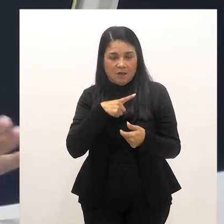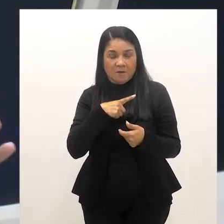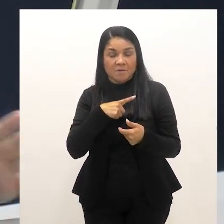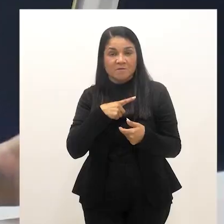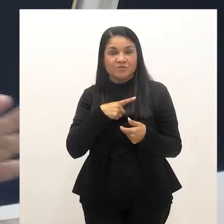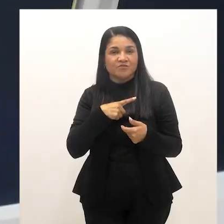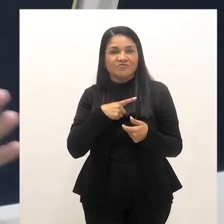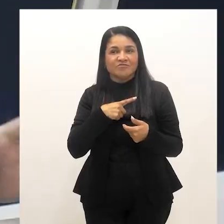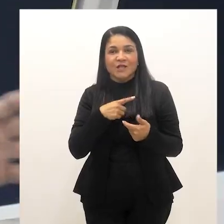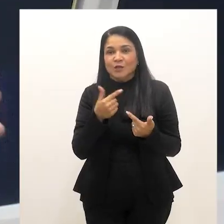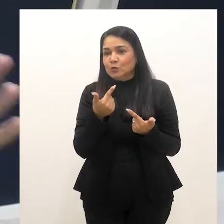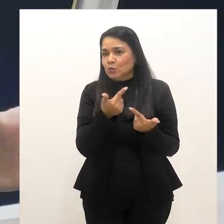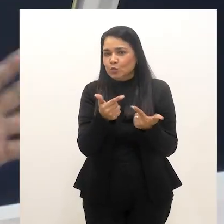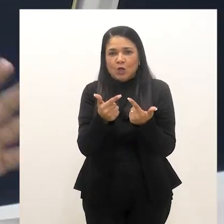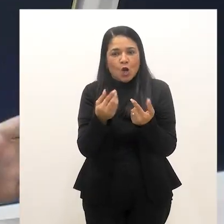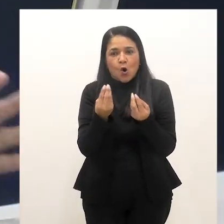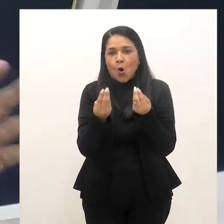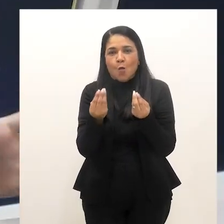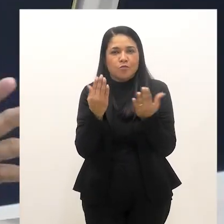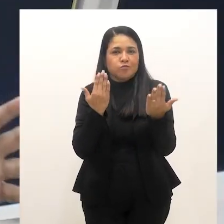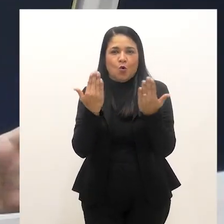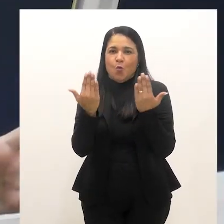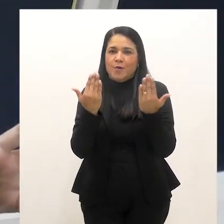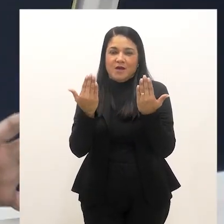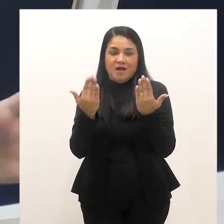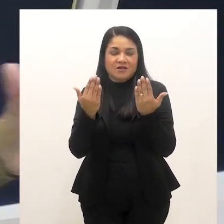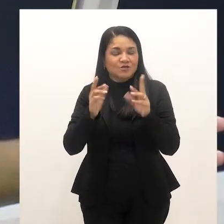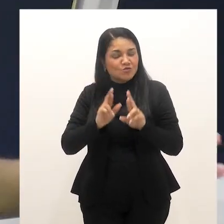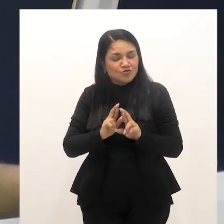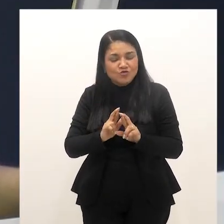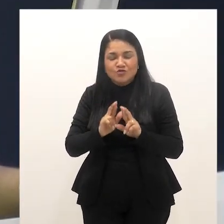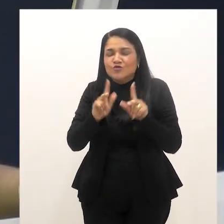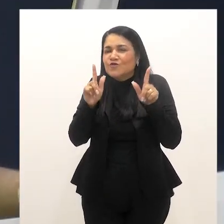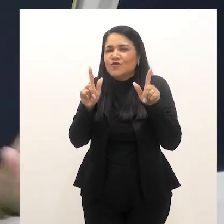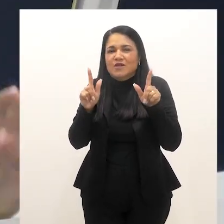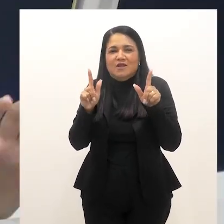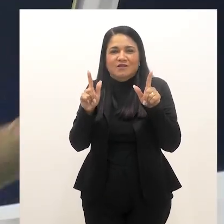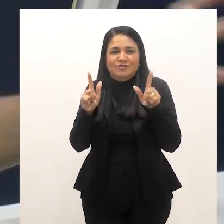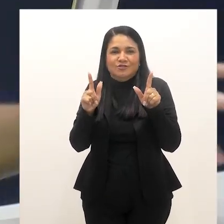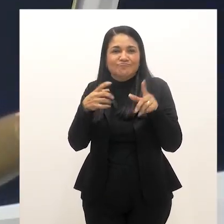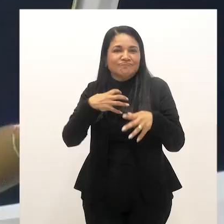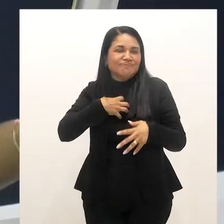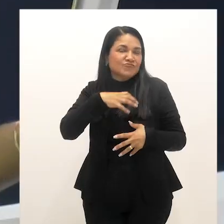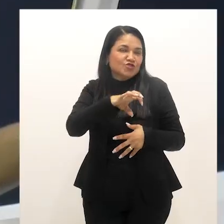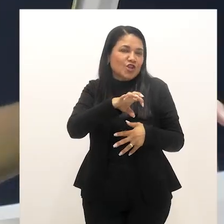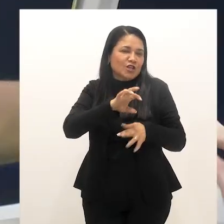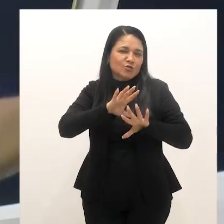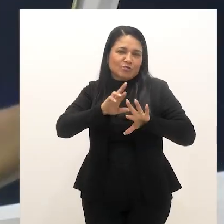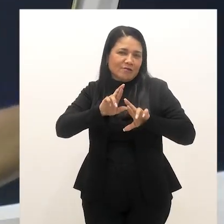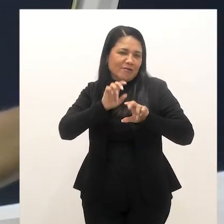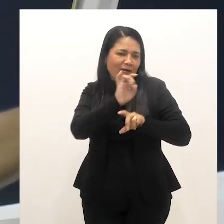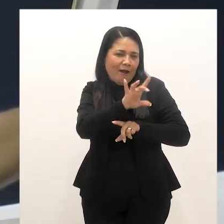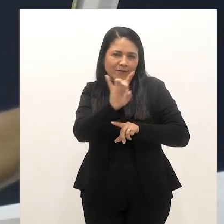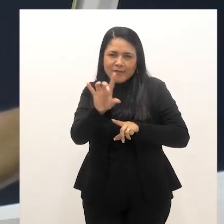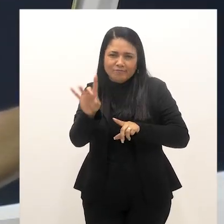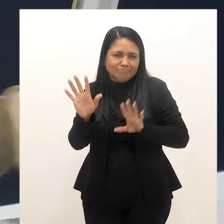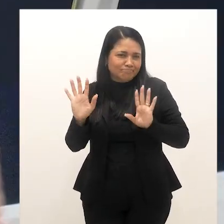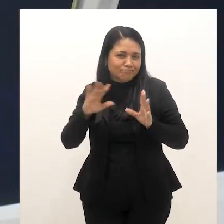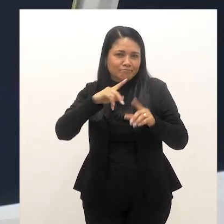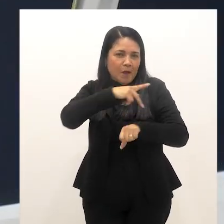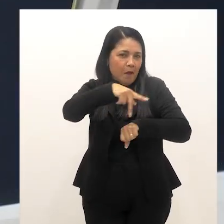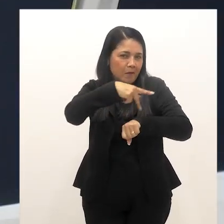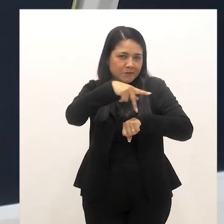E que não tem, às vezes, como você comparar, porque são coisas diferentes, são coisas maravilhosas, cada uma do seu jeito, sabe?